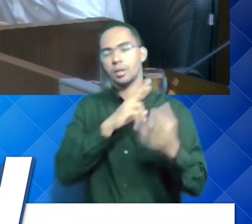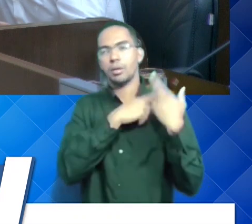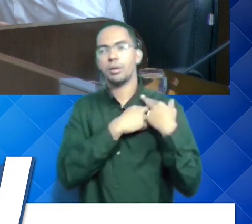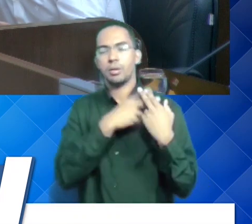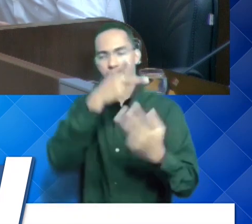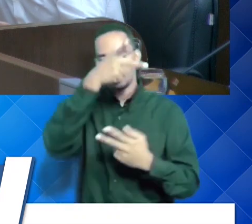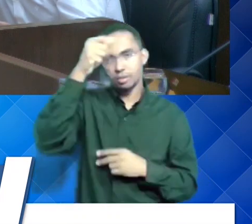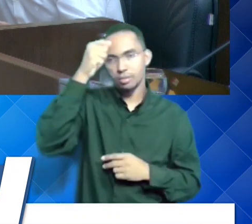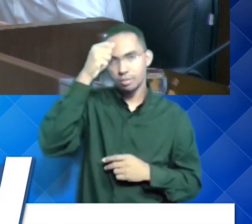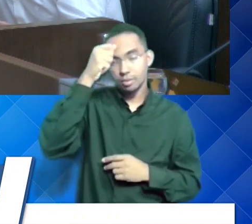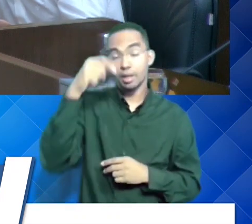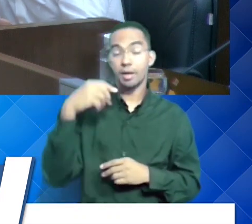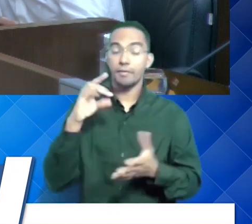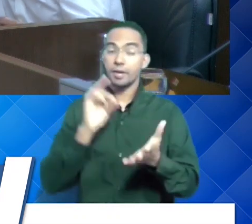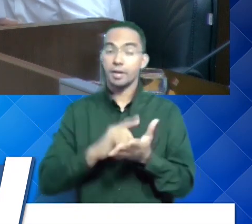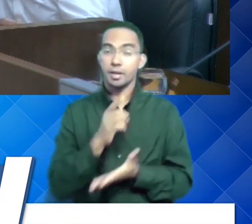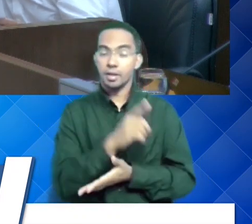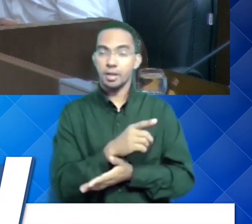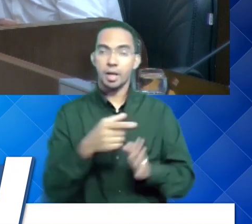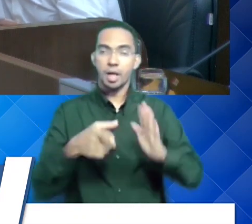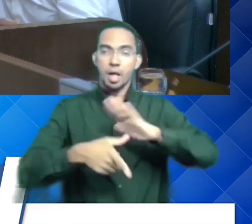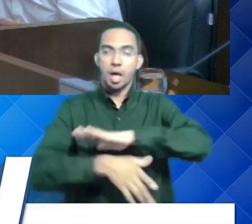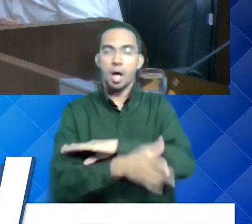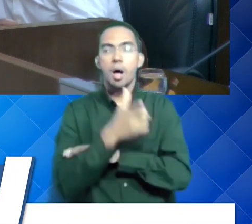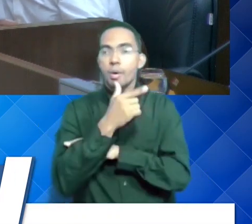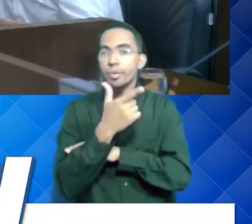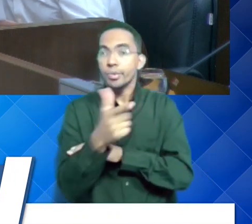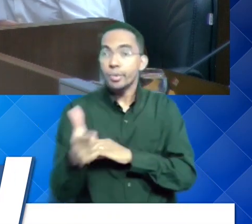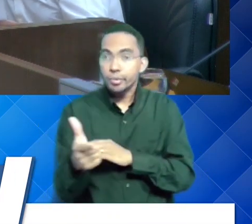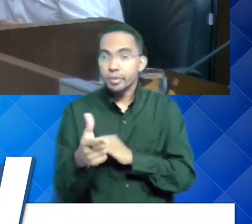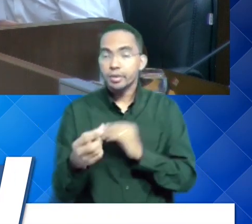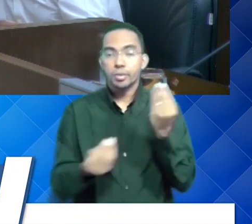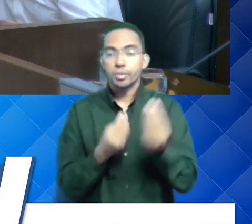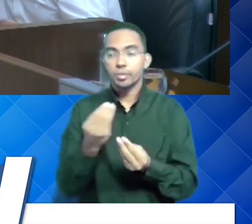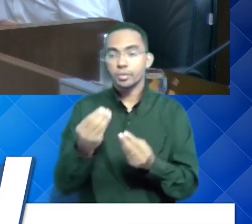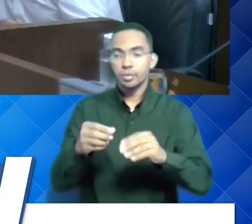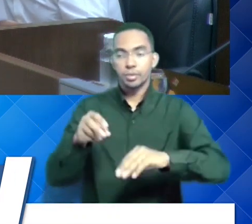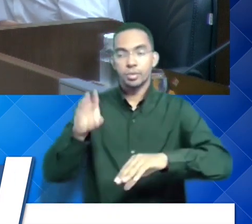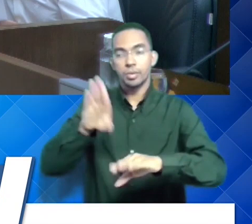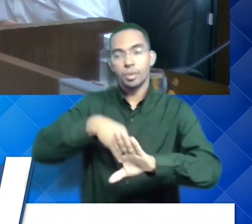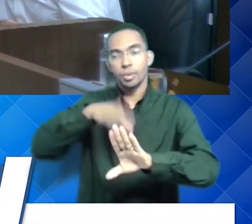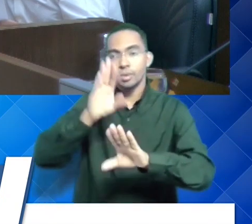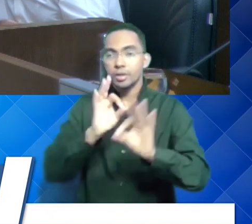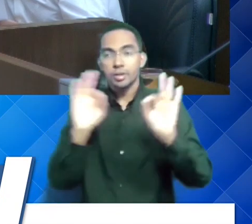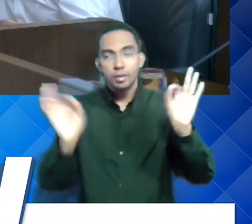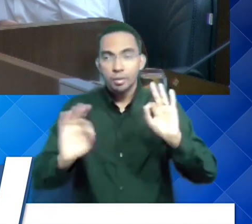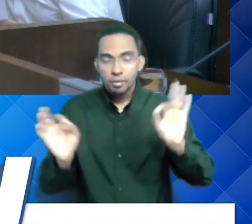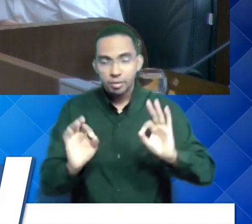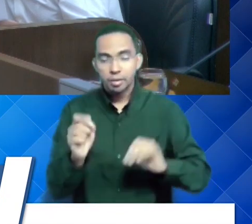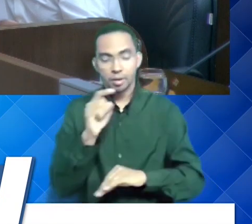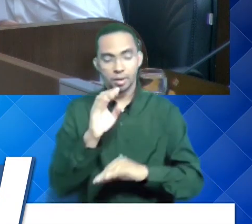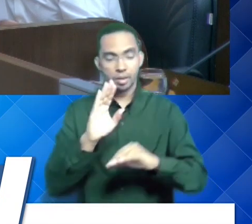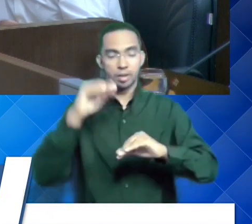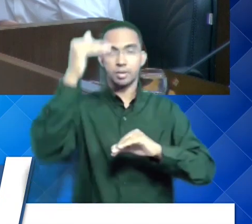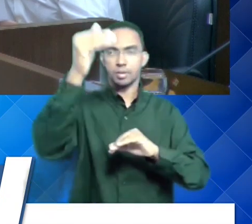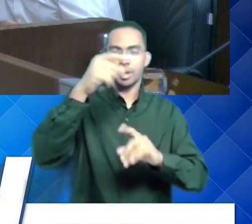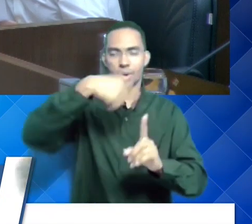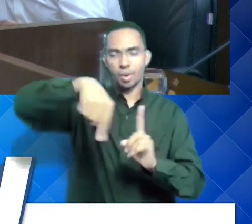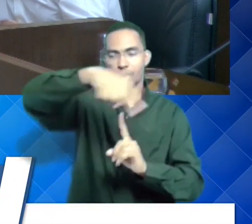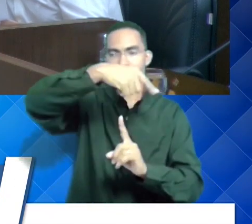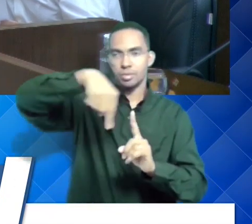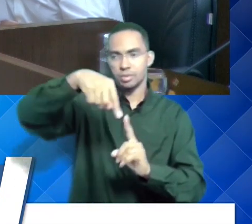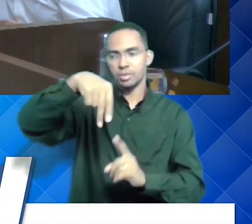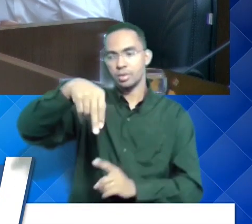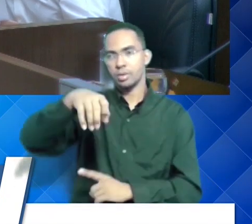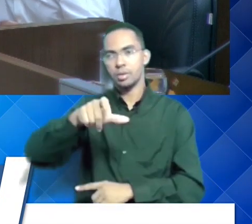realidade, o escoamento de água não existe, não existe a questão de guia, e um pouco acima aí, não nessas rotatórias da Salgueira, perto